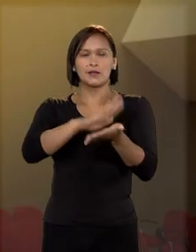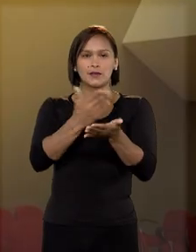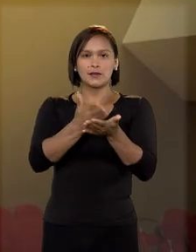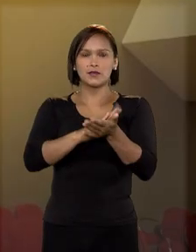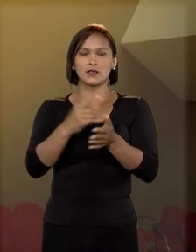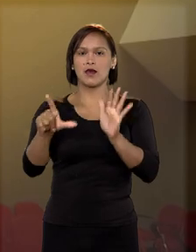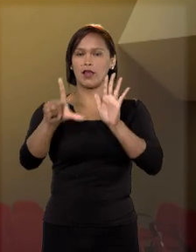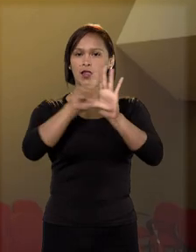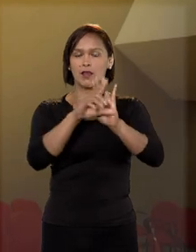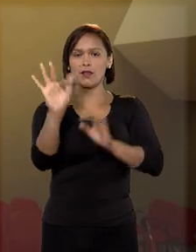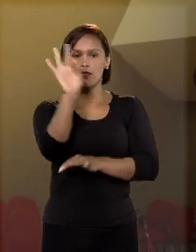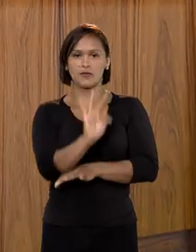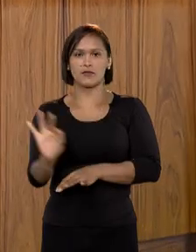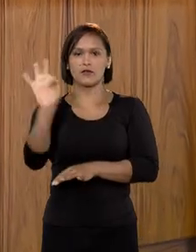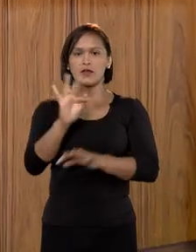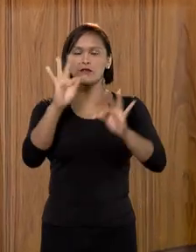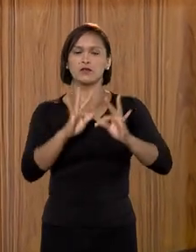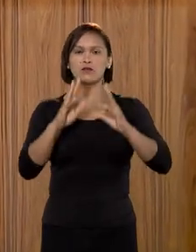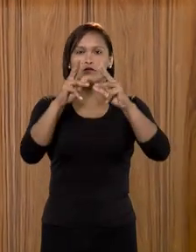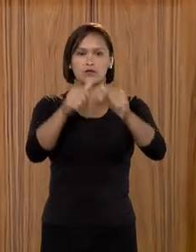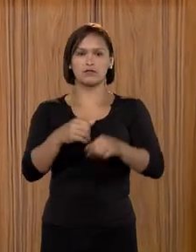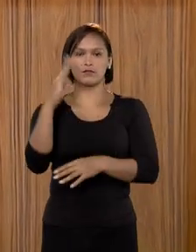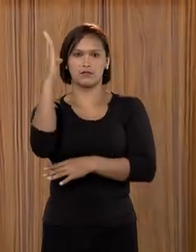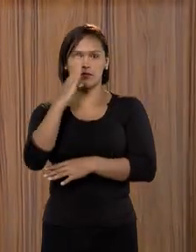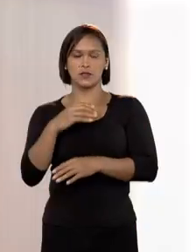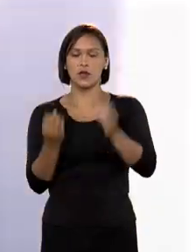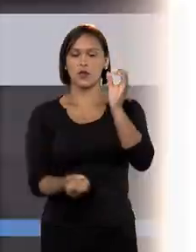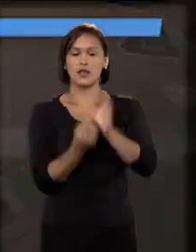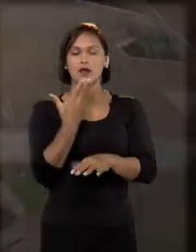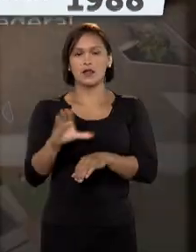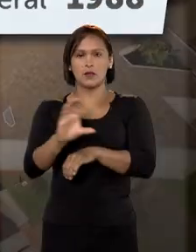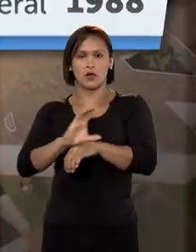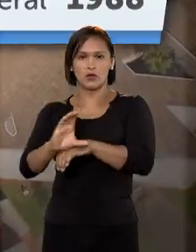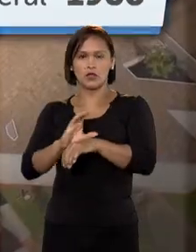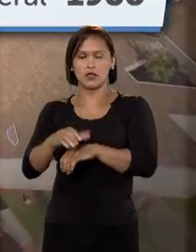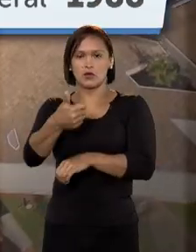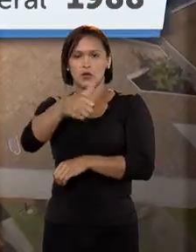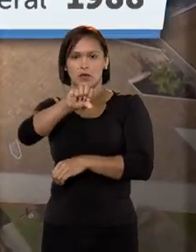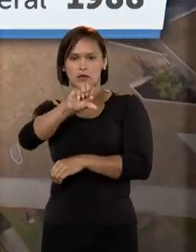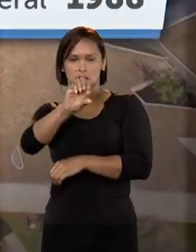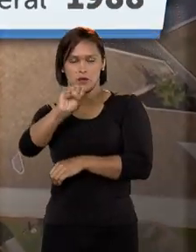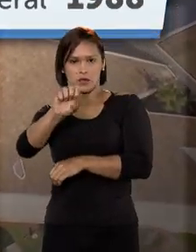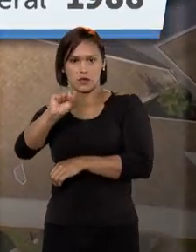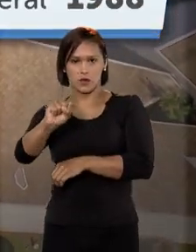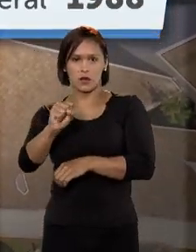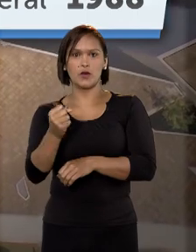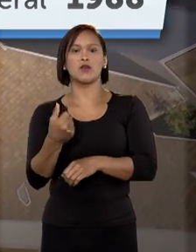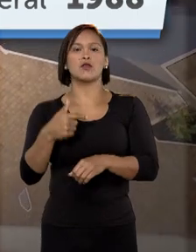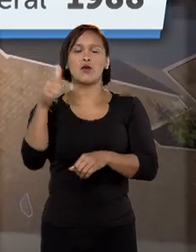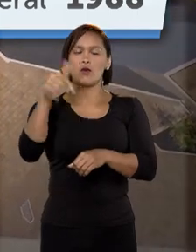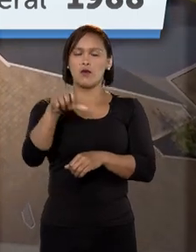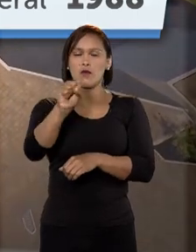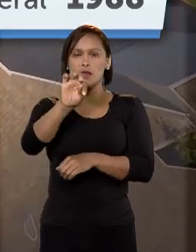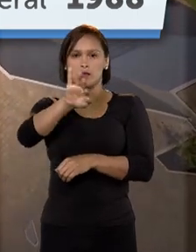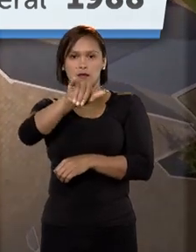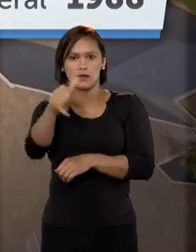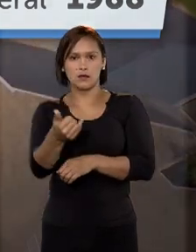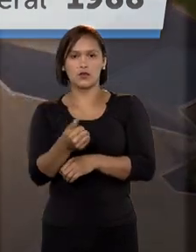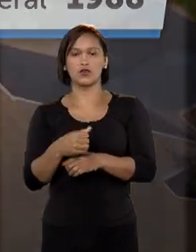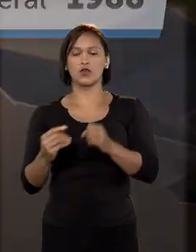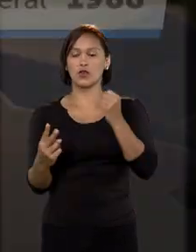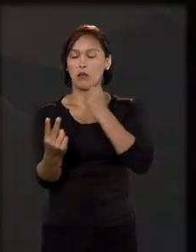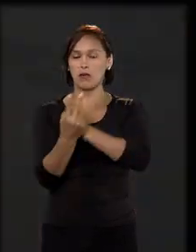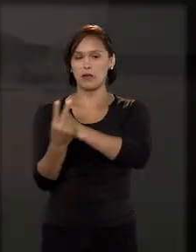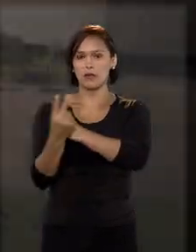interpretação das leis federais em todo o Brasil. Criado pela Constituição Federal de 1988, o